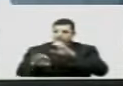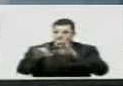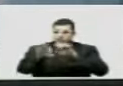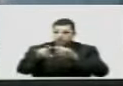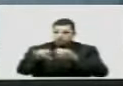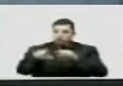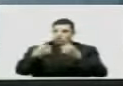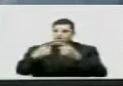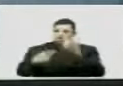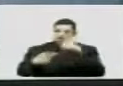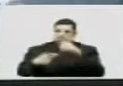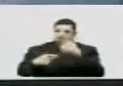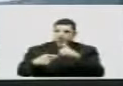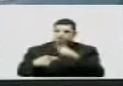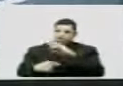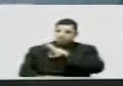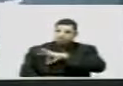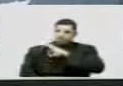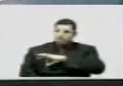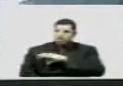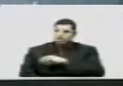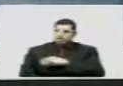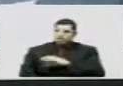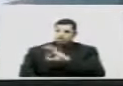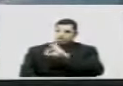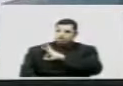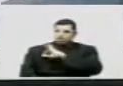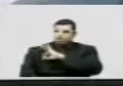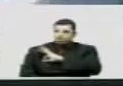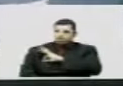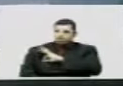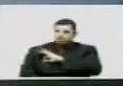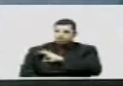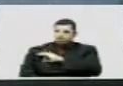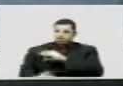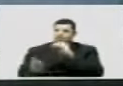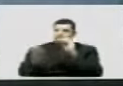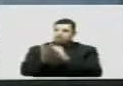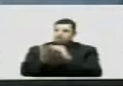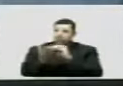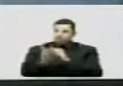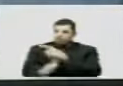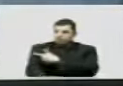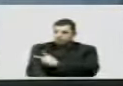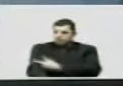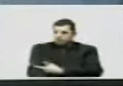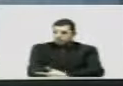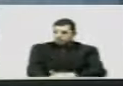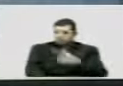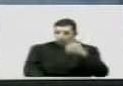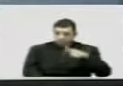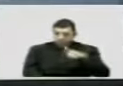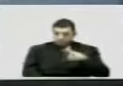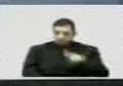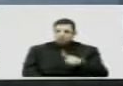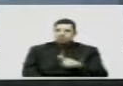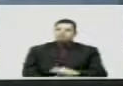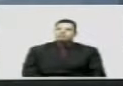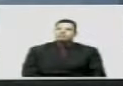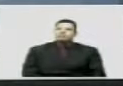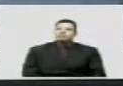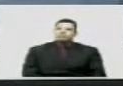computador, mas que não tem salário, é policial desrespeitado pelo chefe do Poder